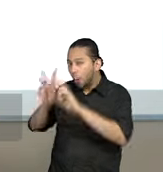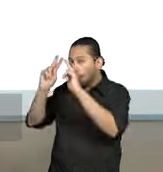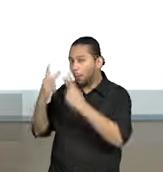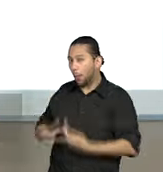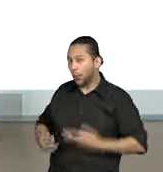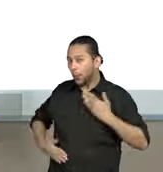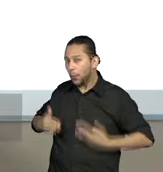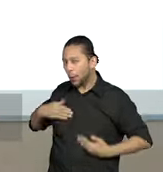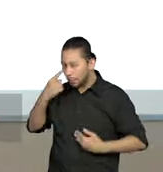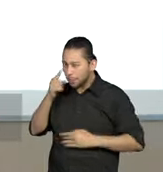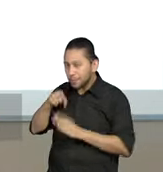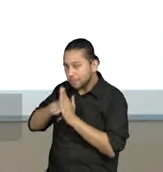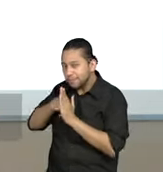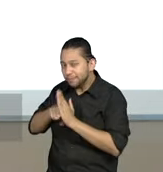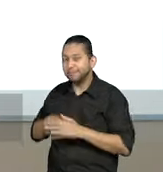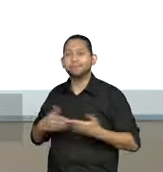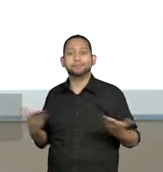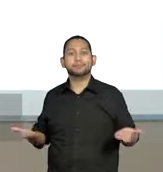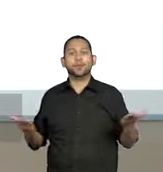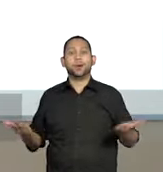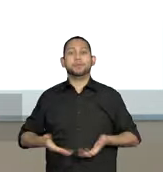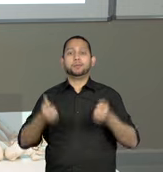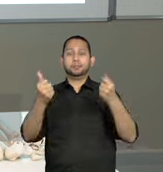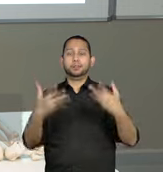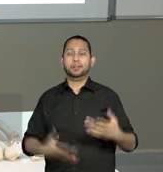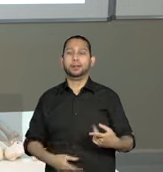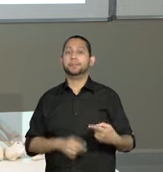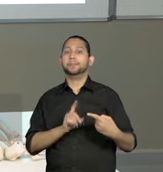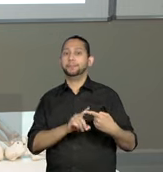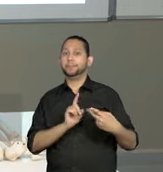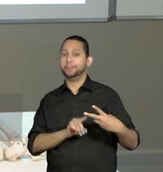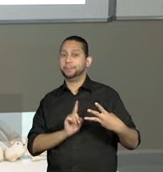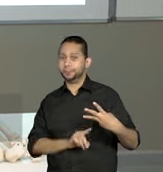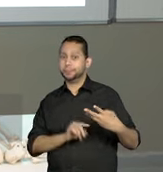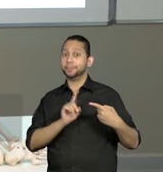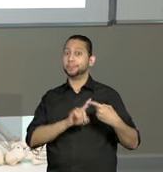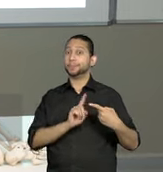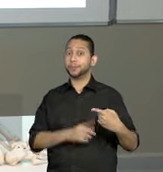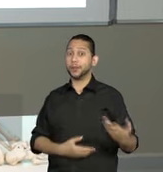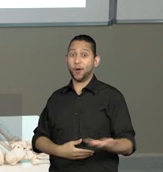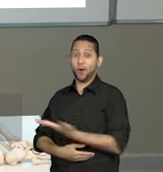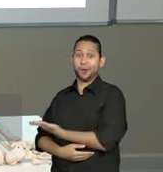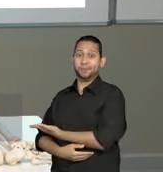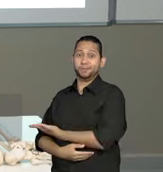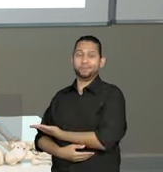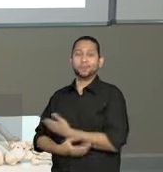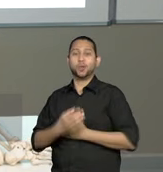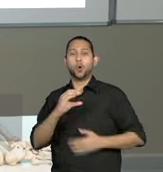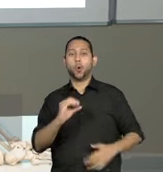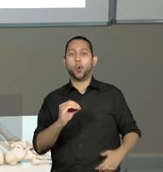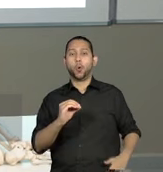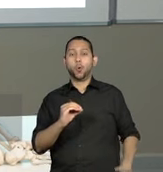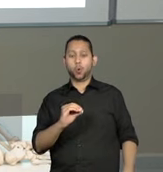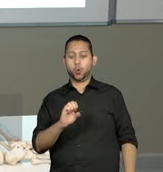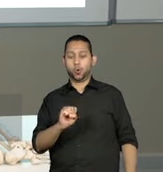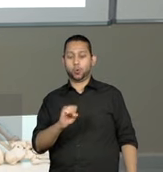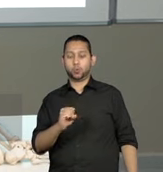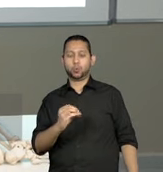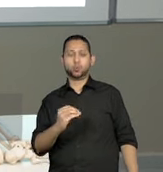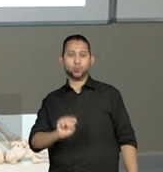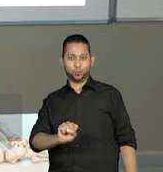lá, vamos falar sobre os ossos. Todos prontos? Agora nós vamos conhecer outra máquina muito